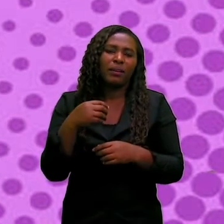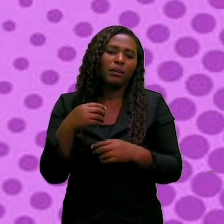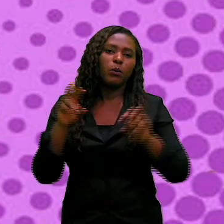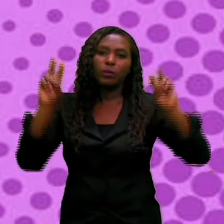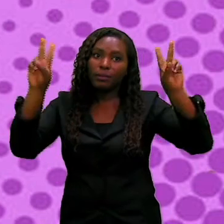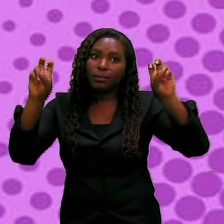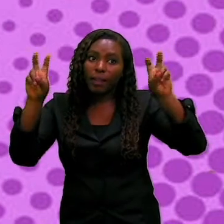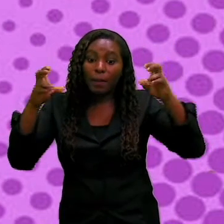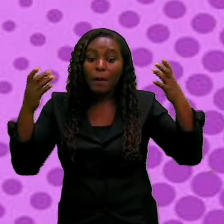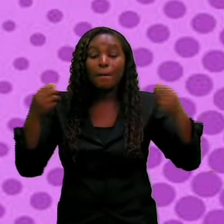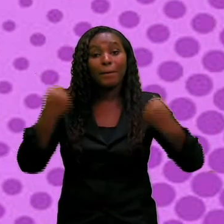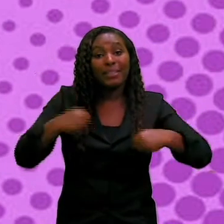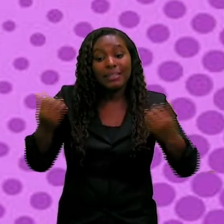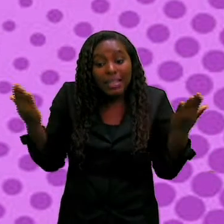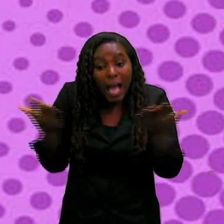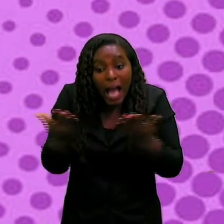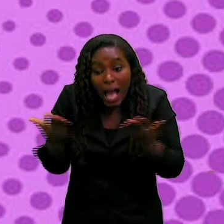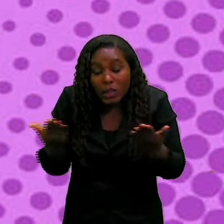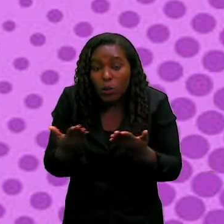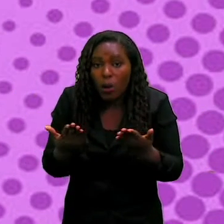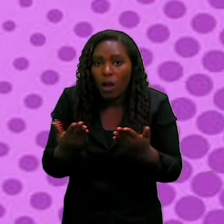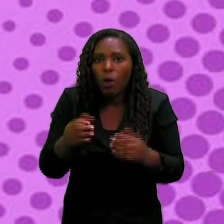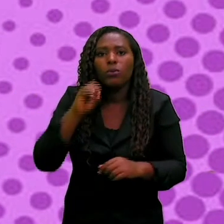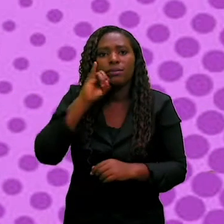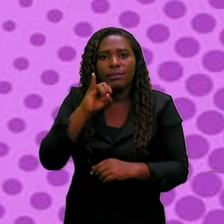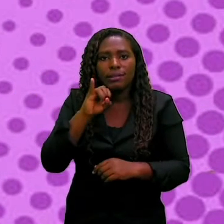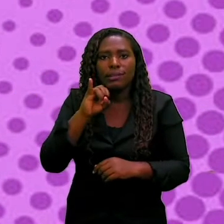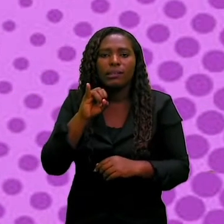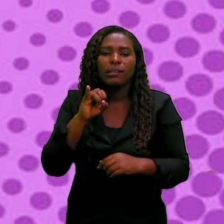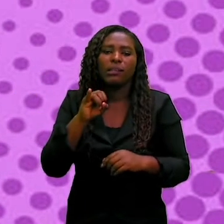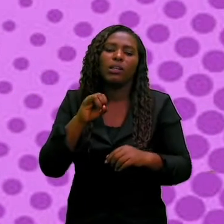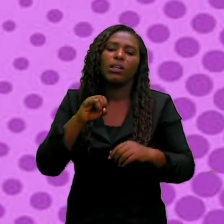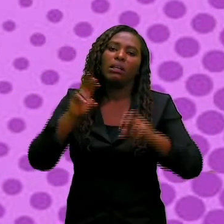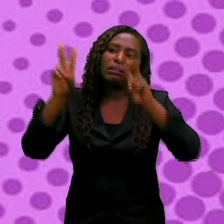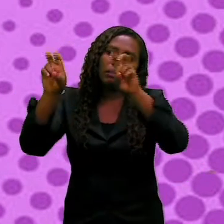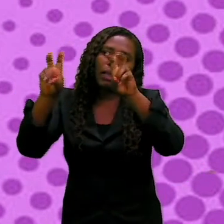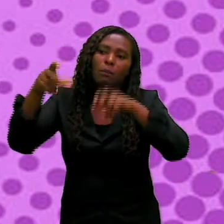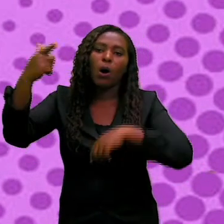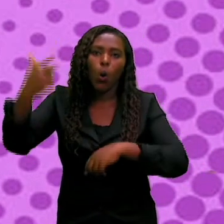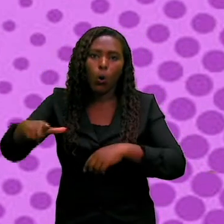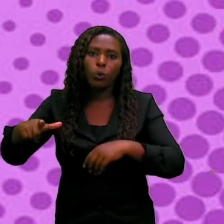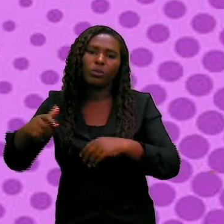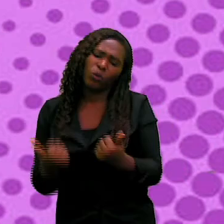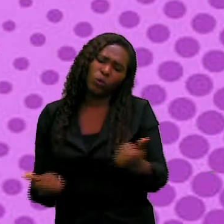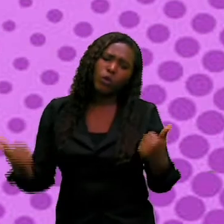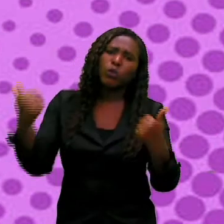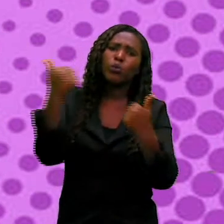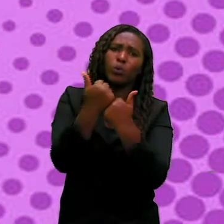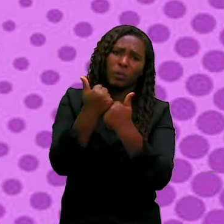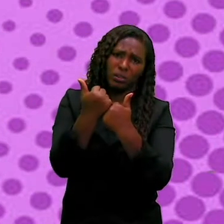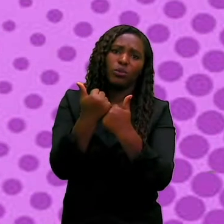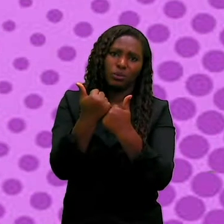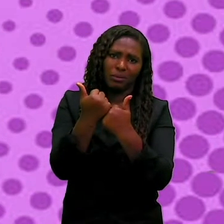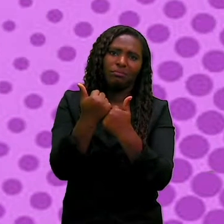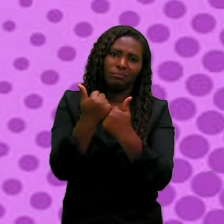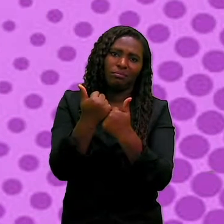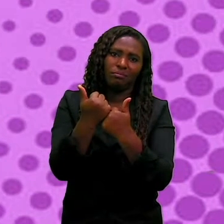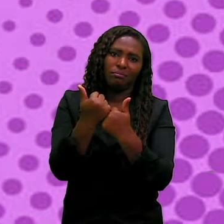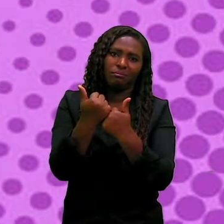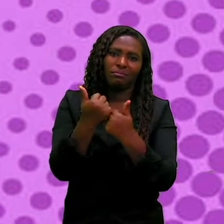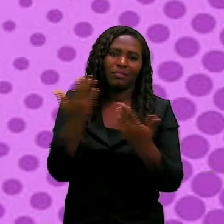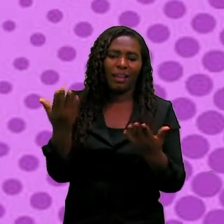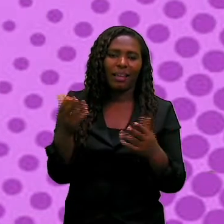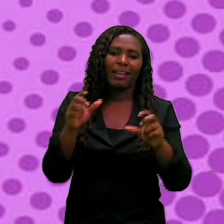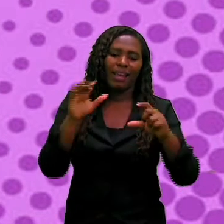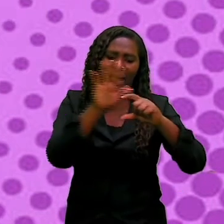atuais. Surgiu outro tema, ela se torna antiga. E normalmente, pessoal, elas são publicadas